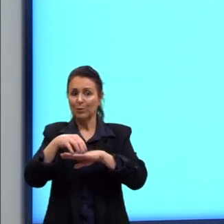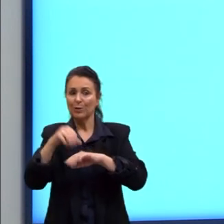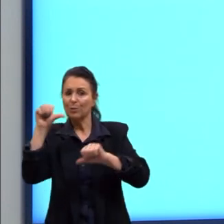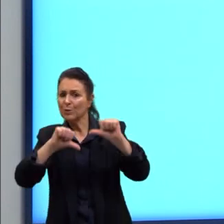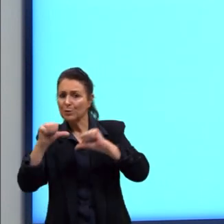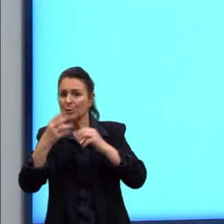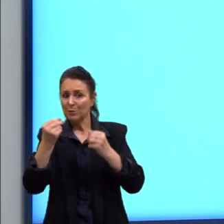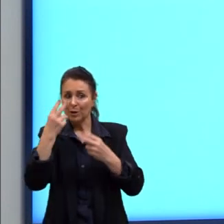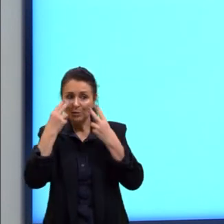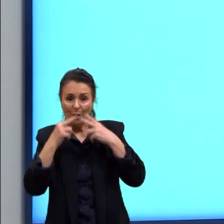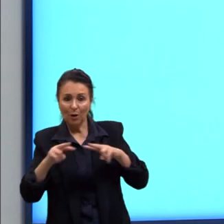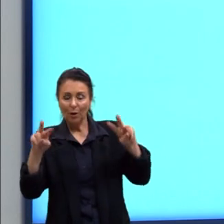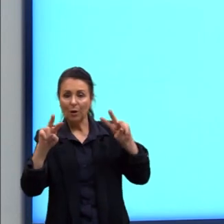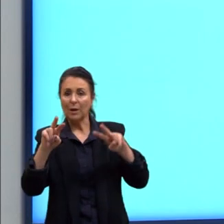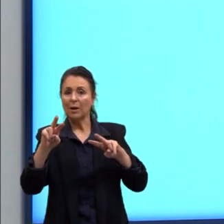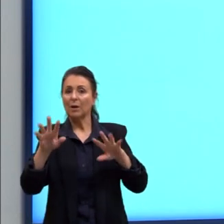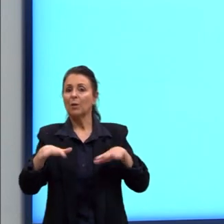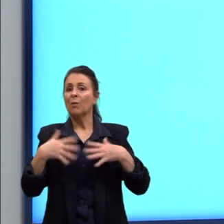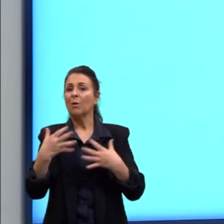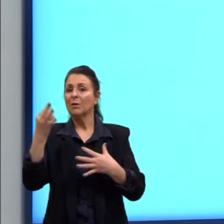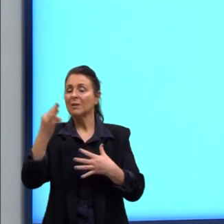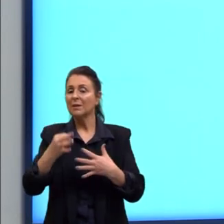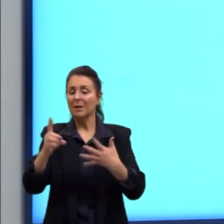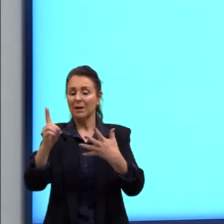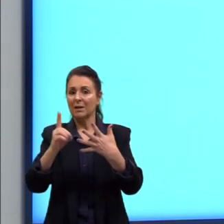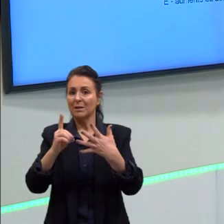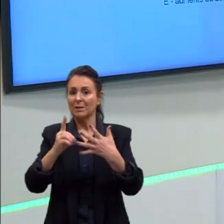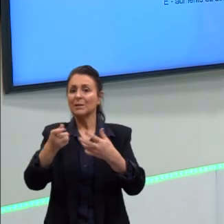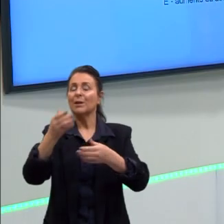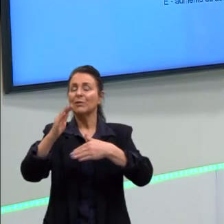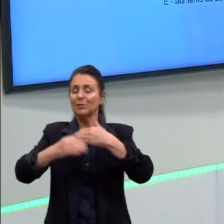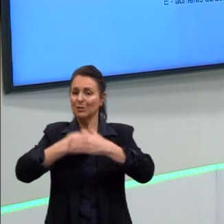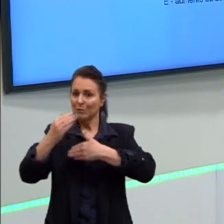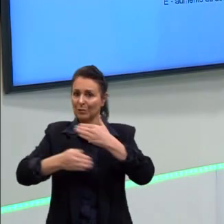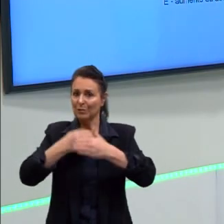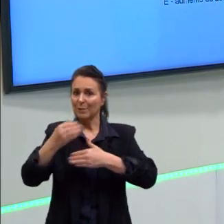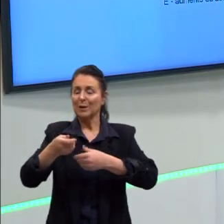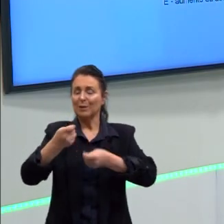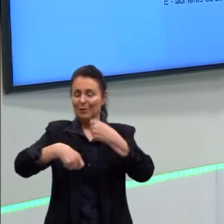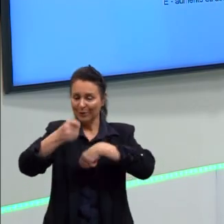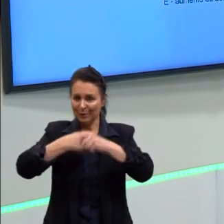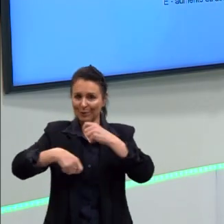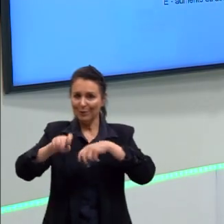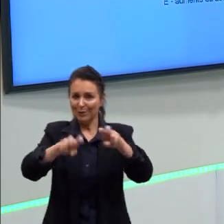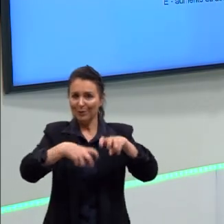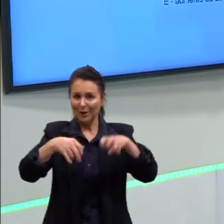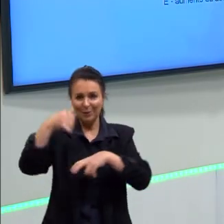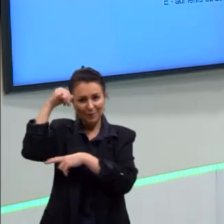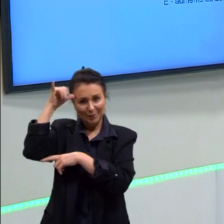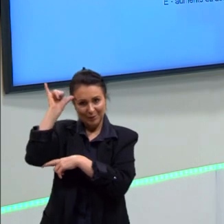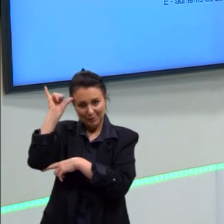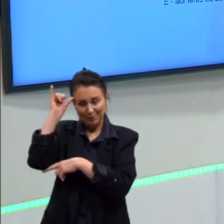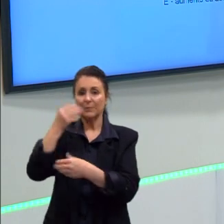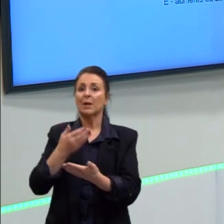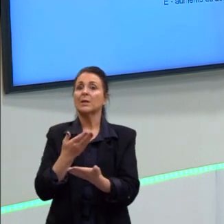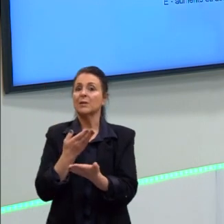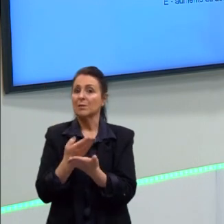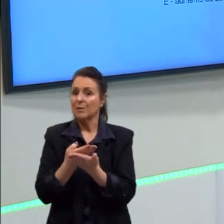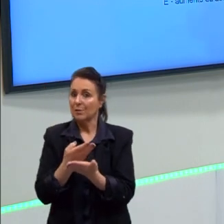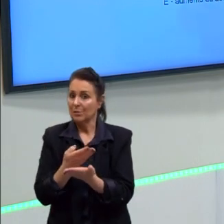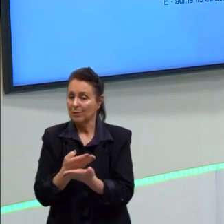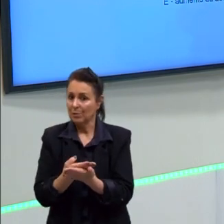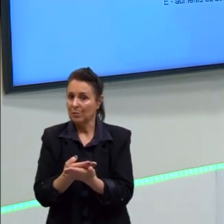vai lá pra assistir então o que a gente fica ó poder desenvolvimento do agronegócio está meninos e meninas estudem